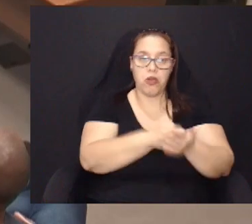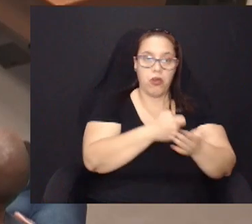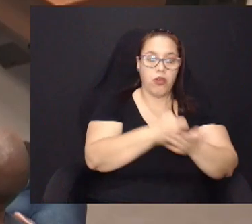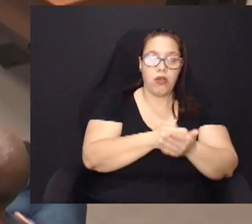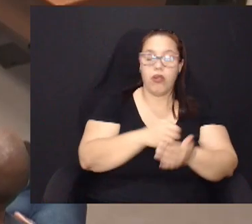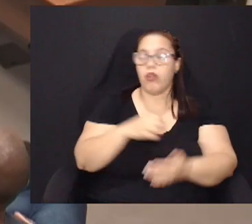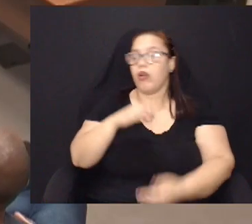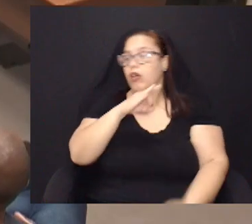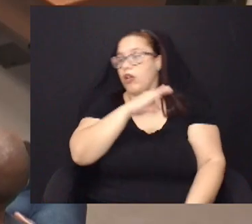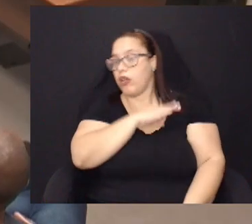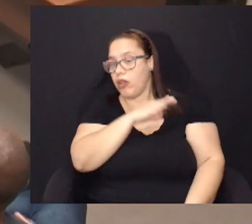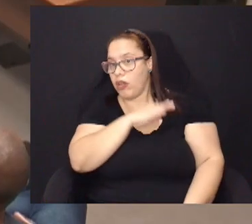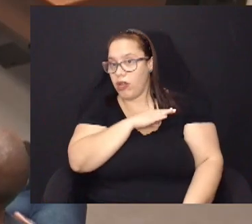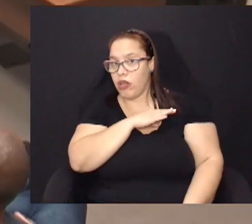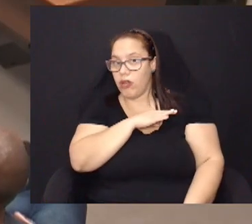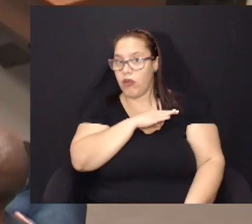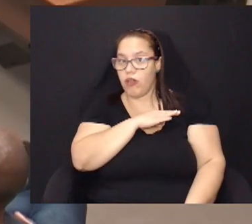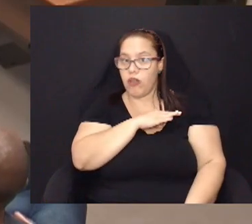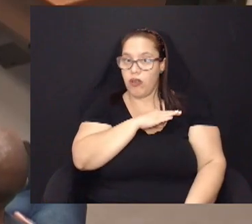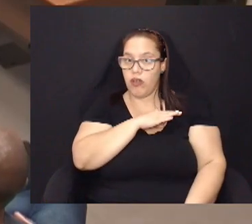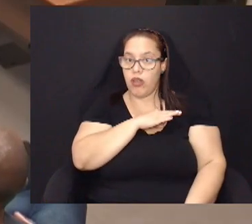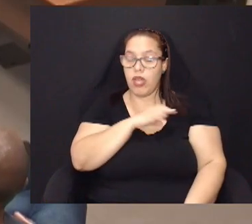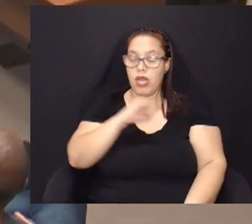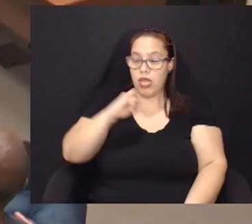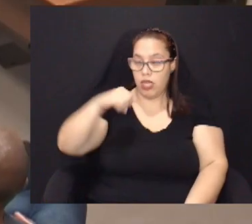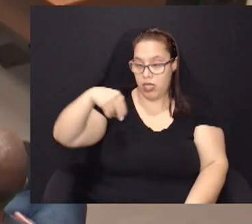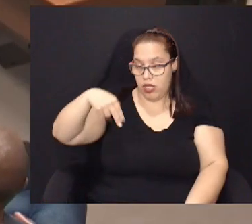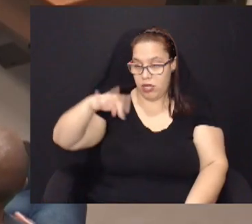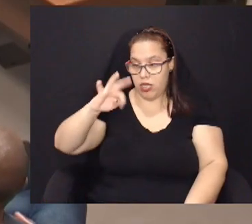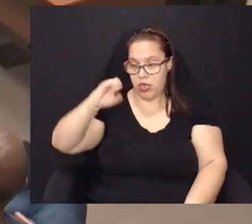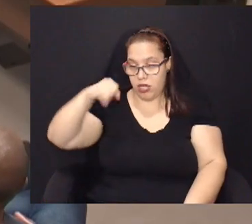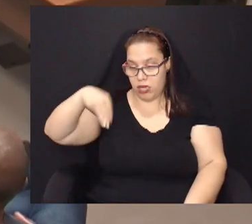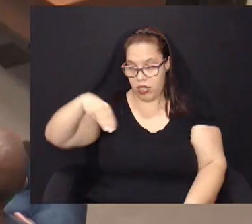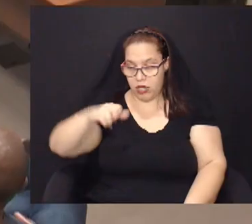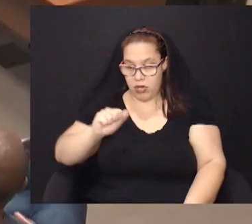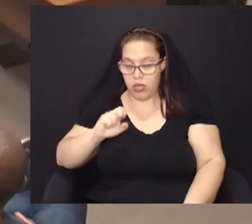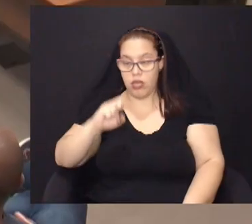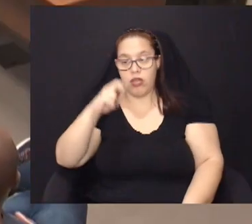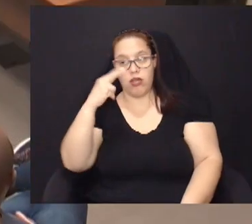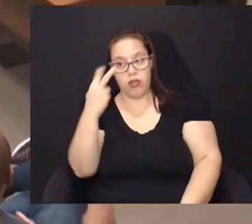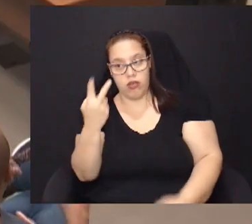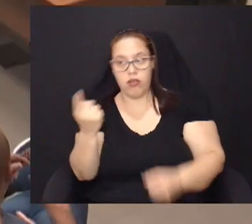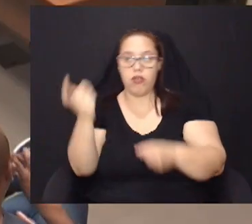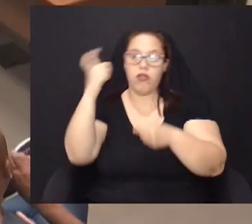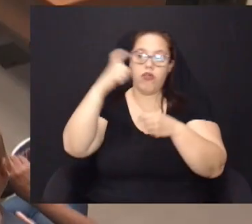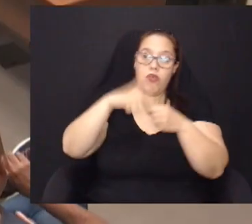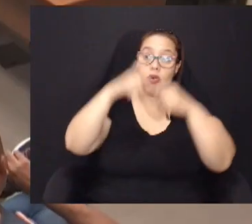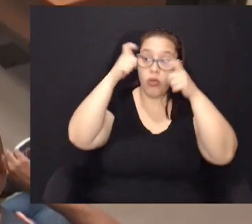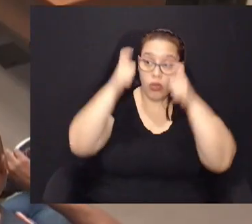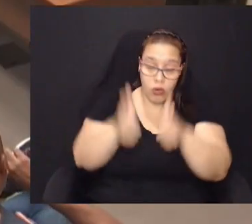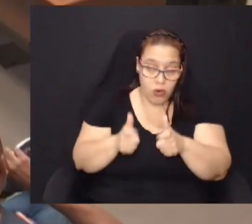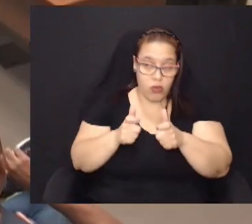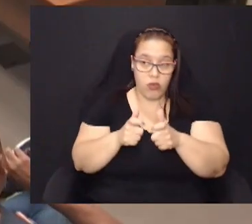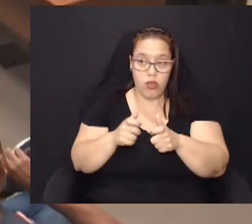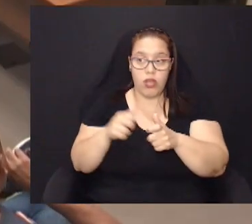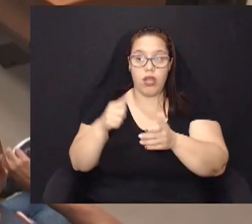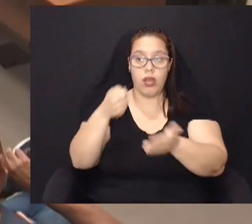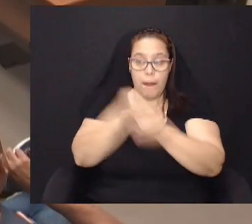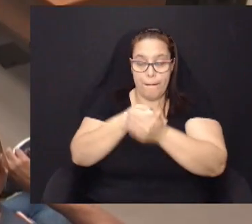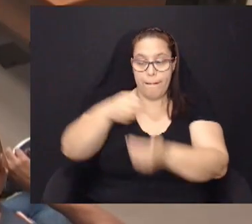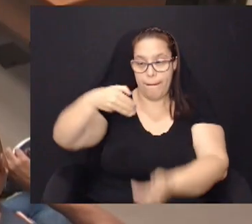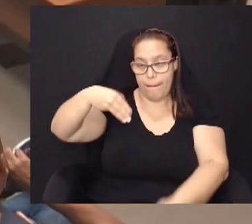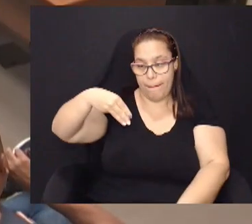Guarda funciona assim. Primeiro ela intima e na segunda volta ao estabelecimento, ela multa. Sim. Então,